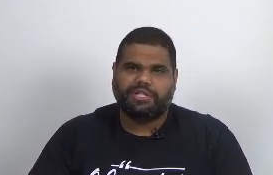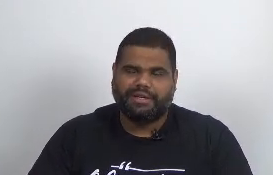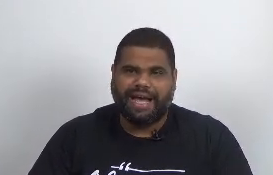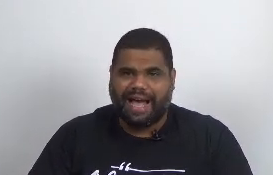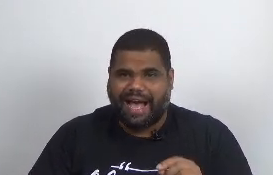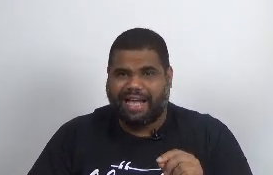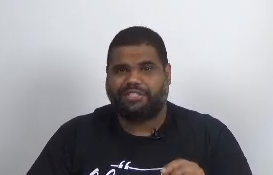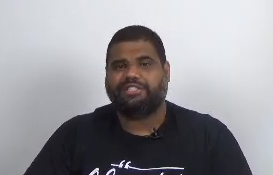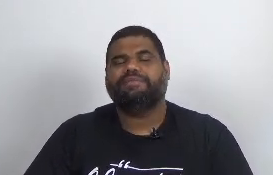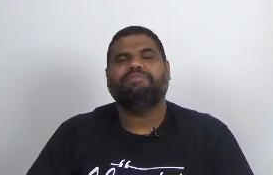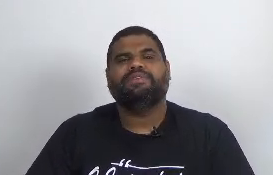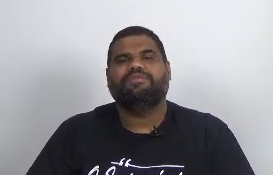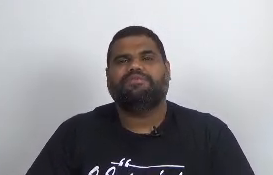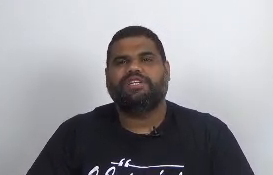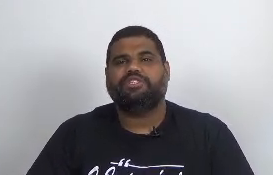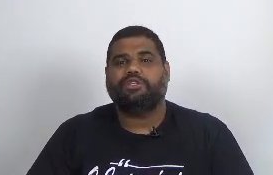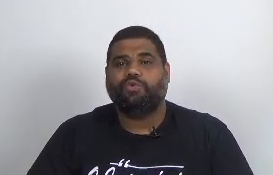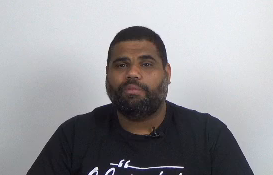E hoje, às